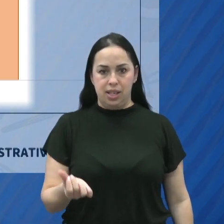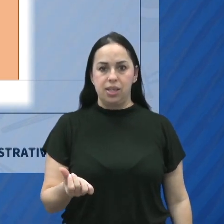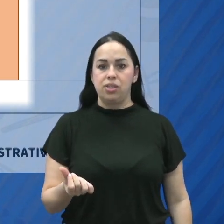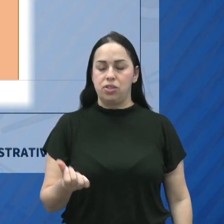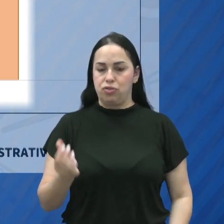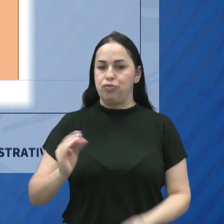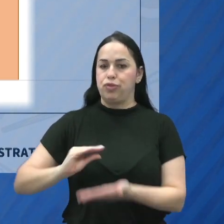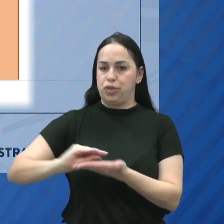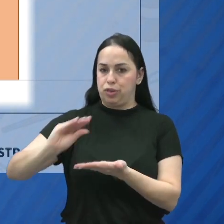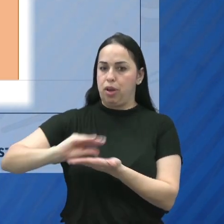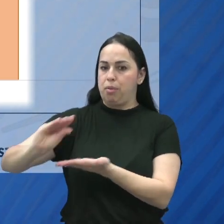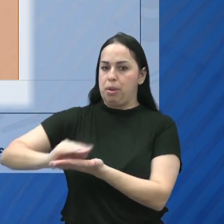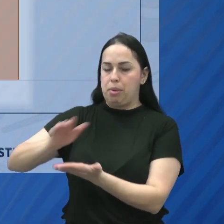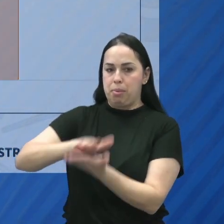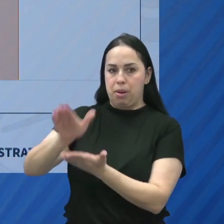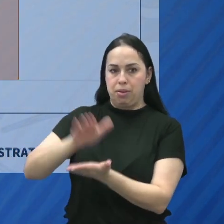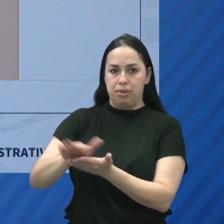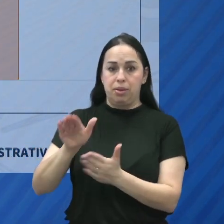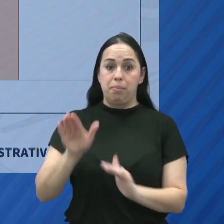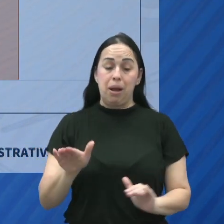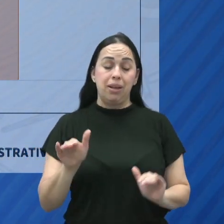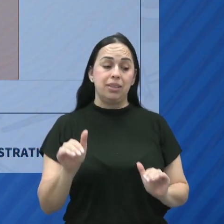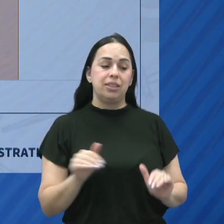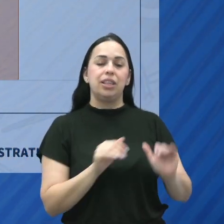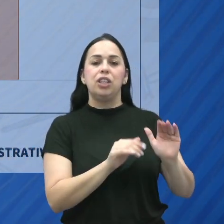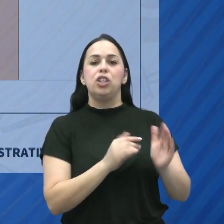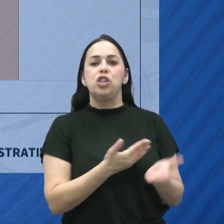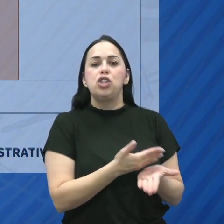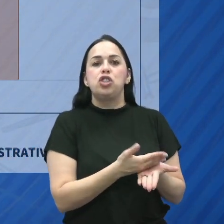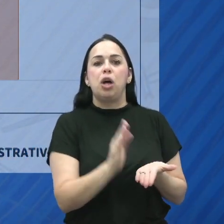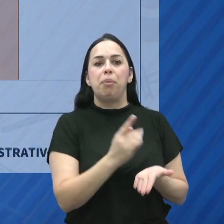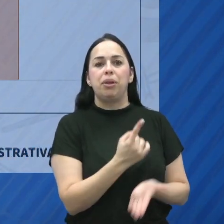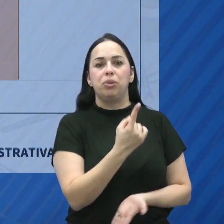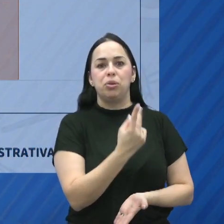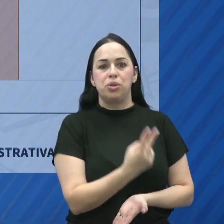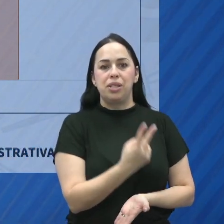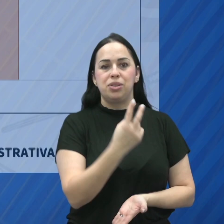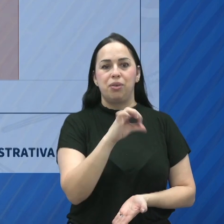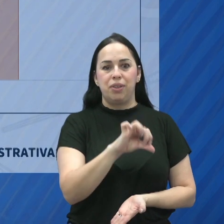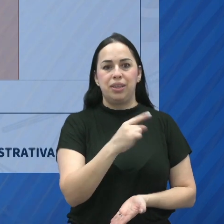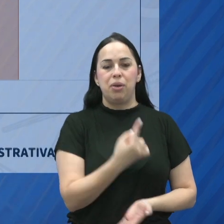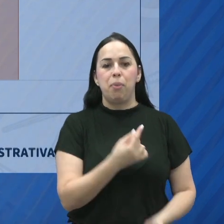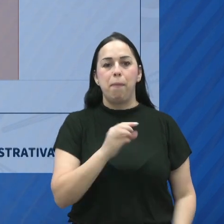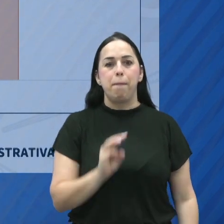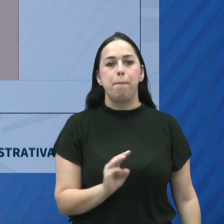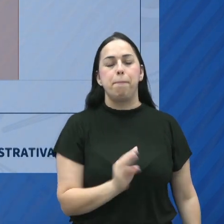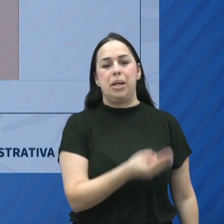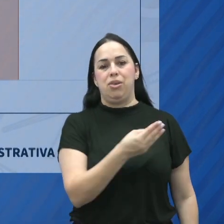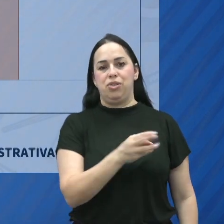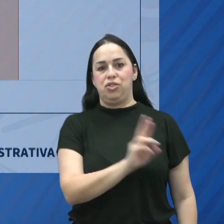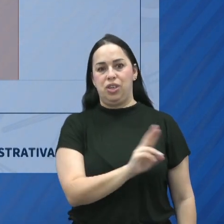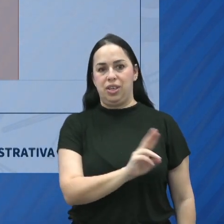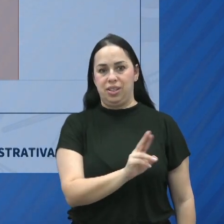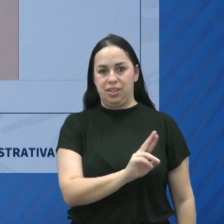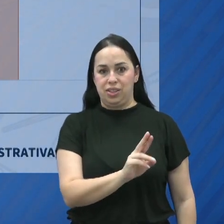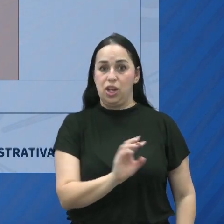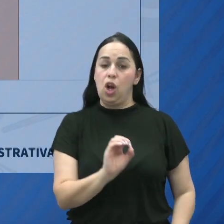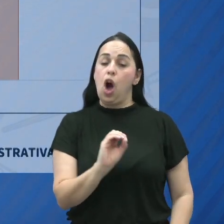1.516 bilhão de reais no período, o superávit foi de 291 milhões de reais, ou